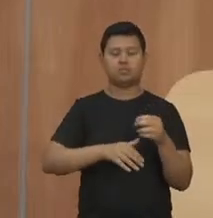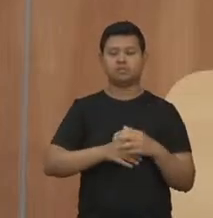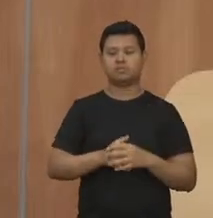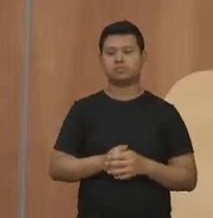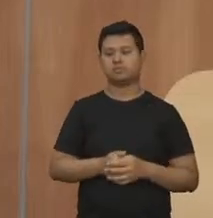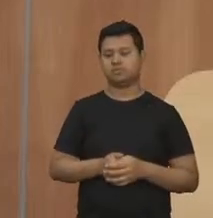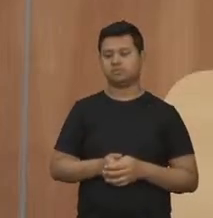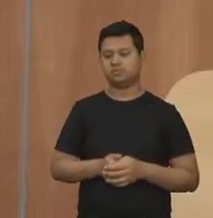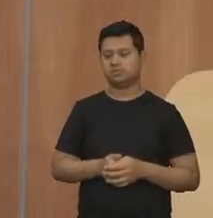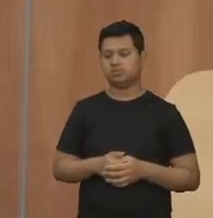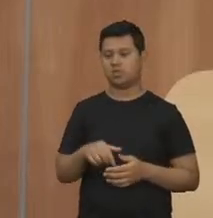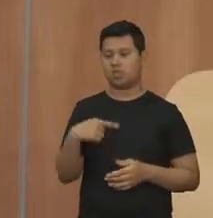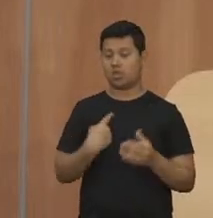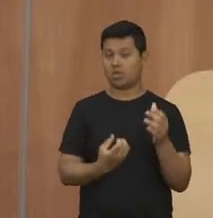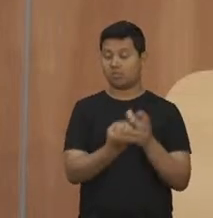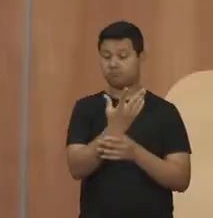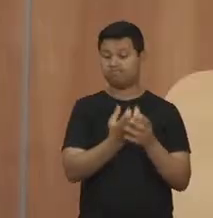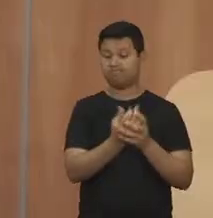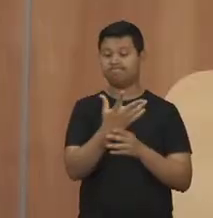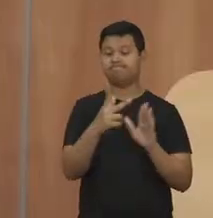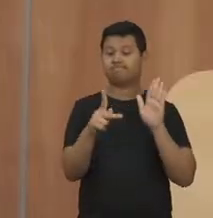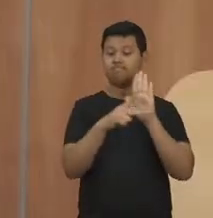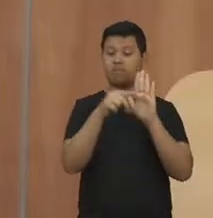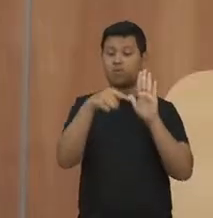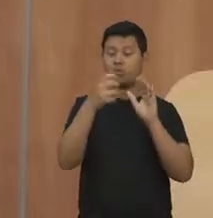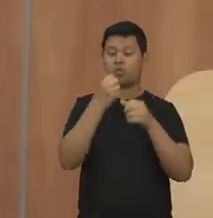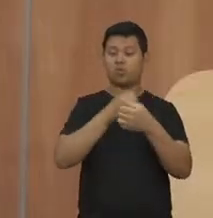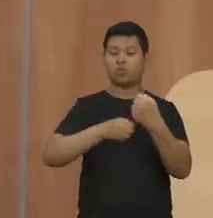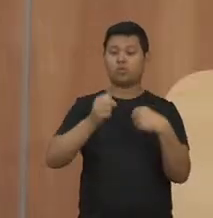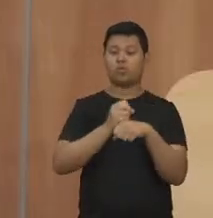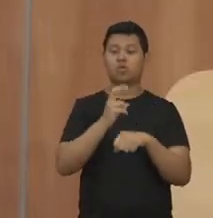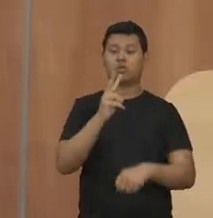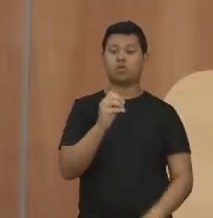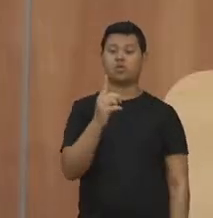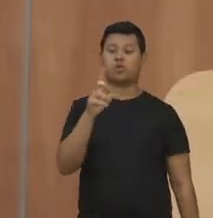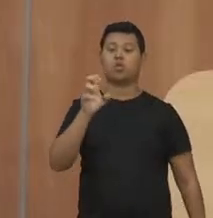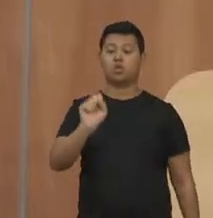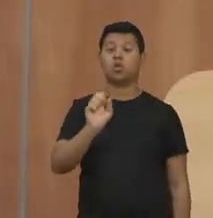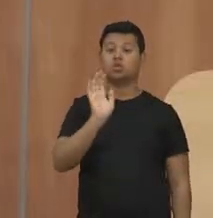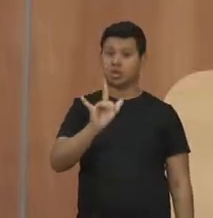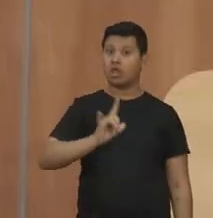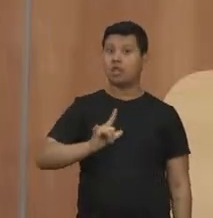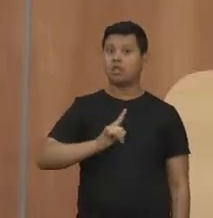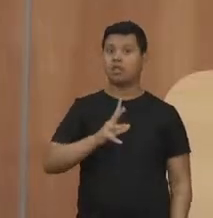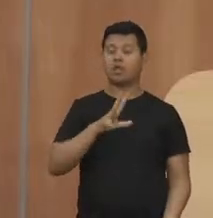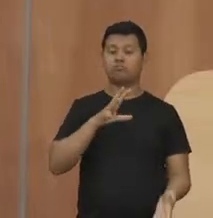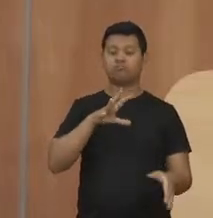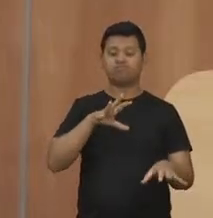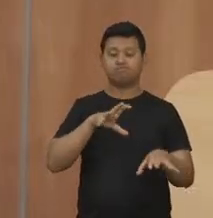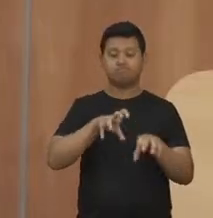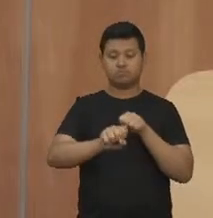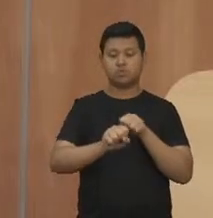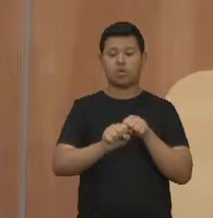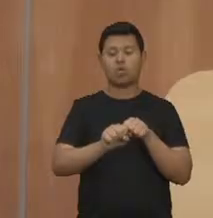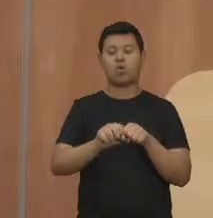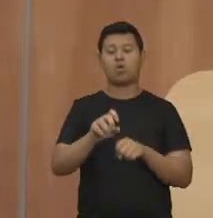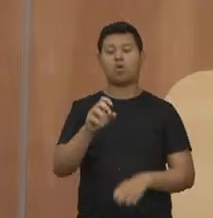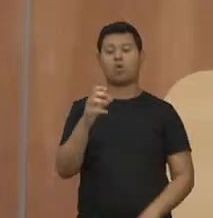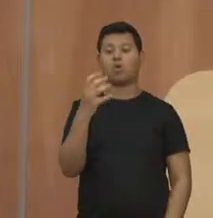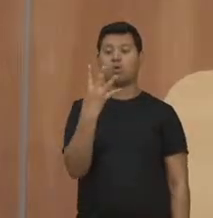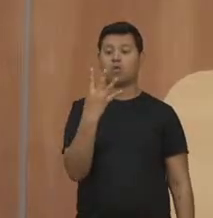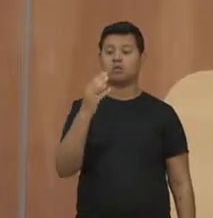2019, nós criamos esse programa na cidade em 2018 e já foram formados mais de 4.000 alunos,